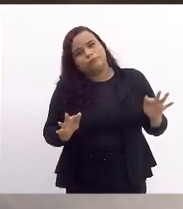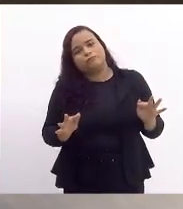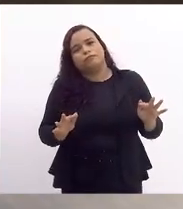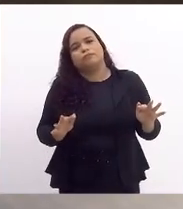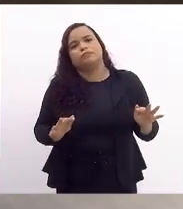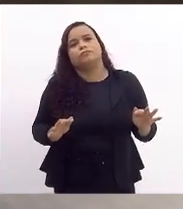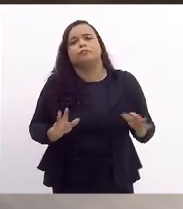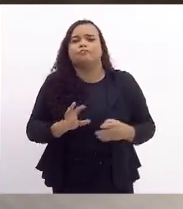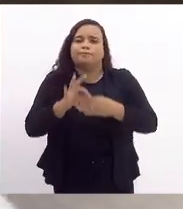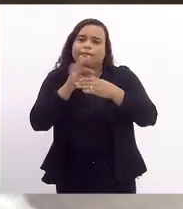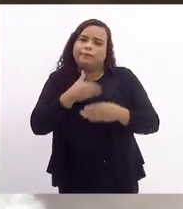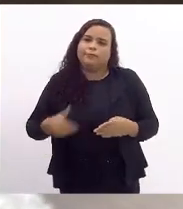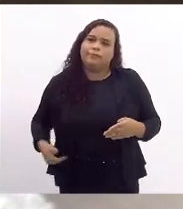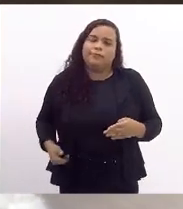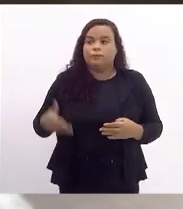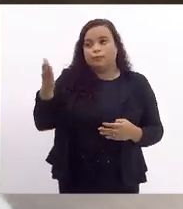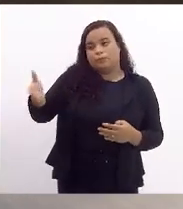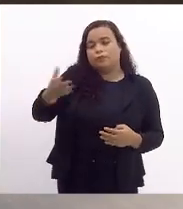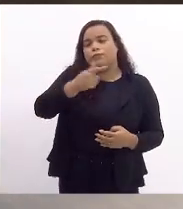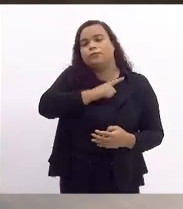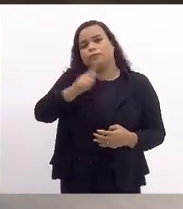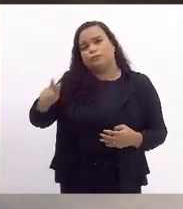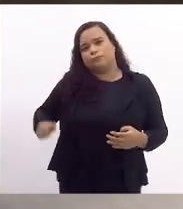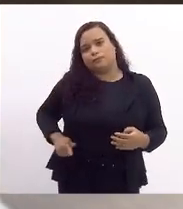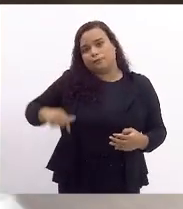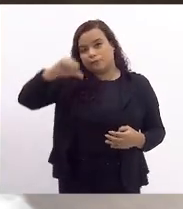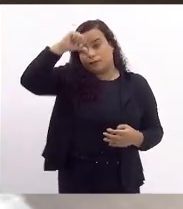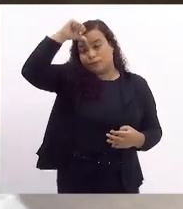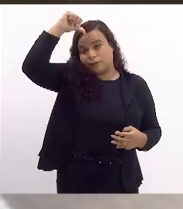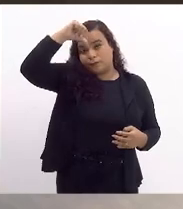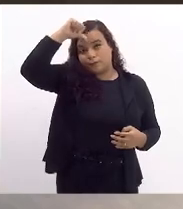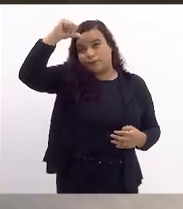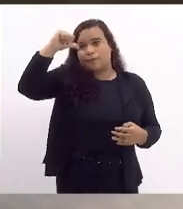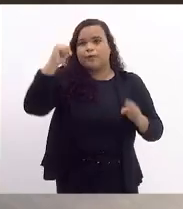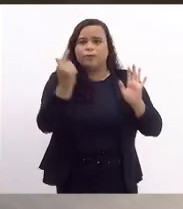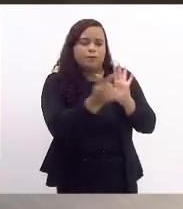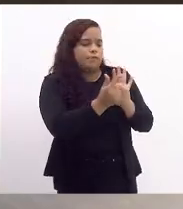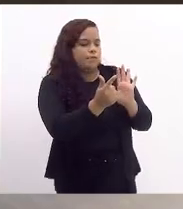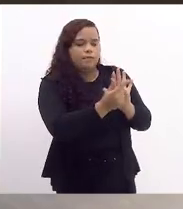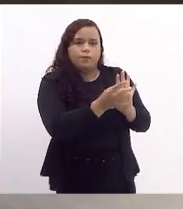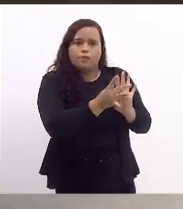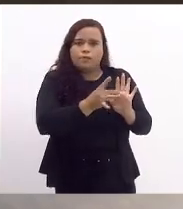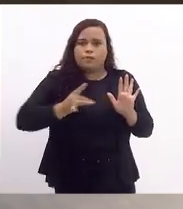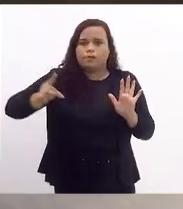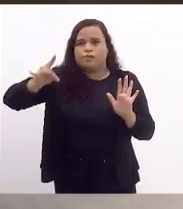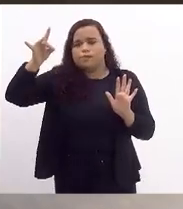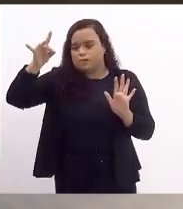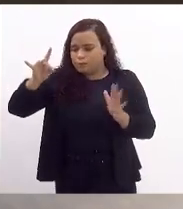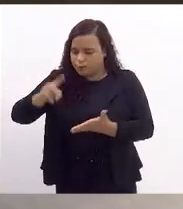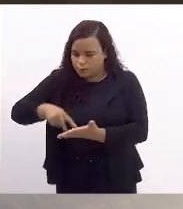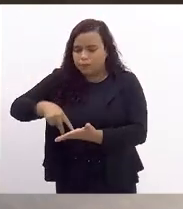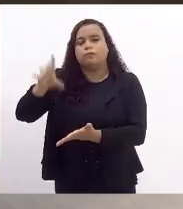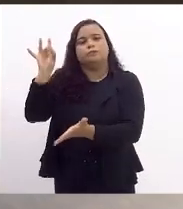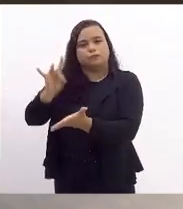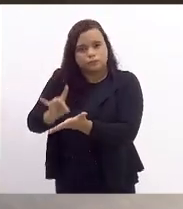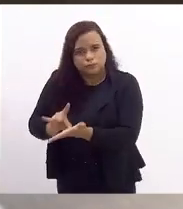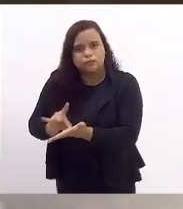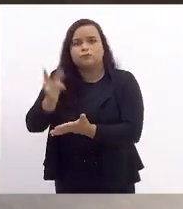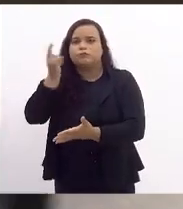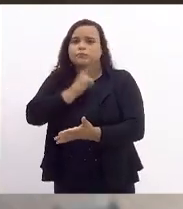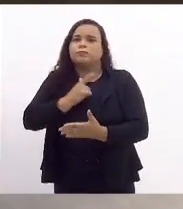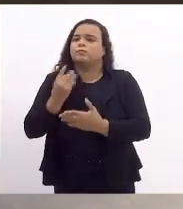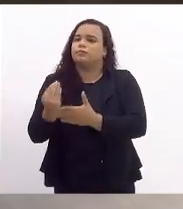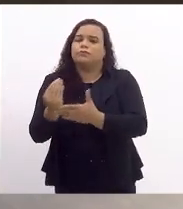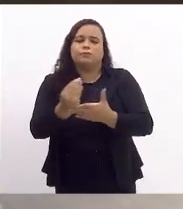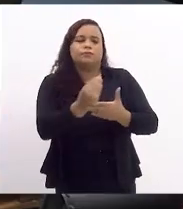do líder do governo ao Governador claudicar resolver outro excesso com o papel e está efetivamente realizando uma